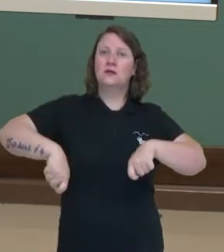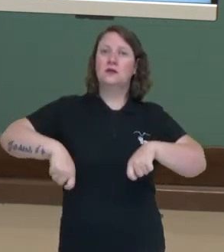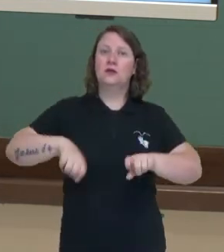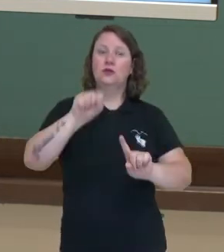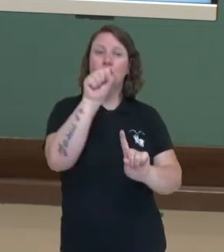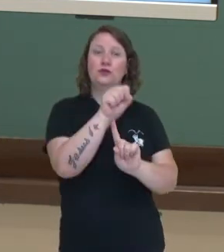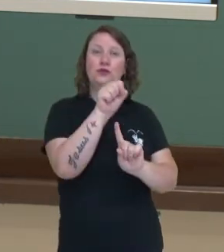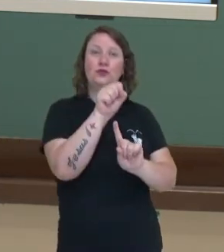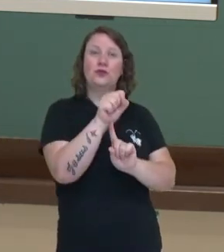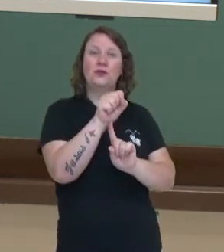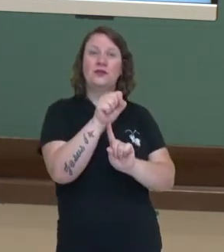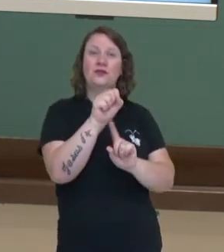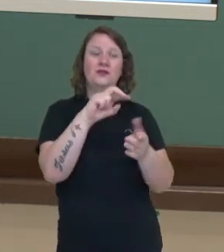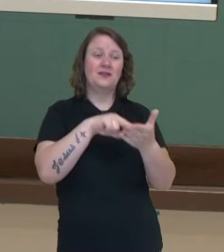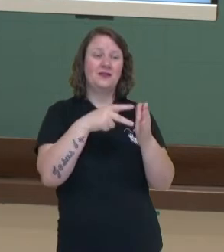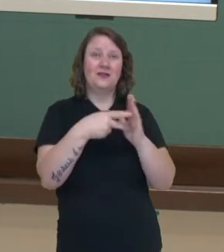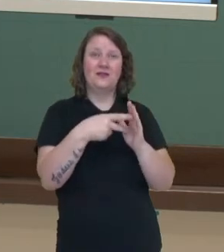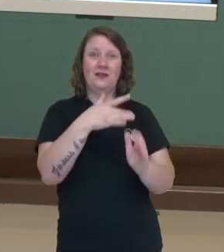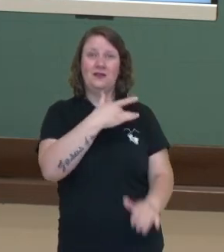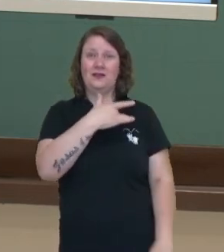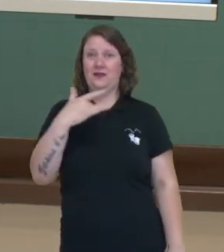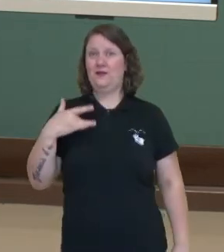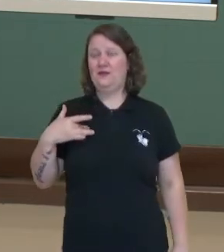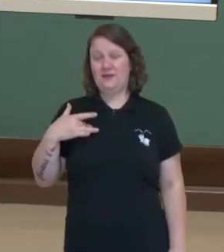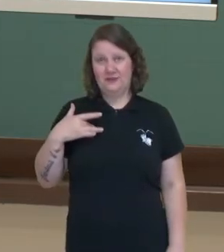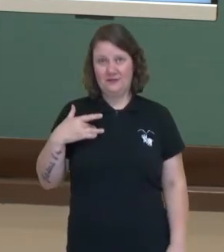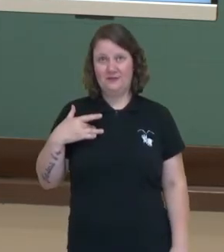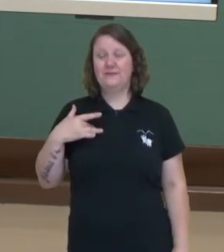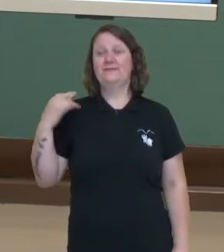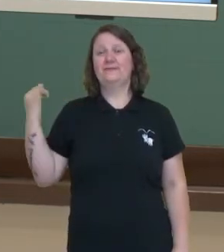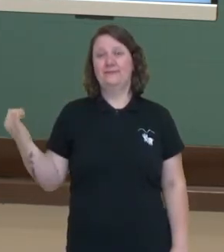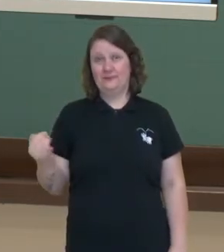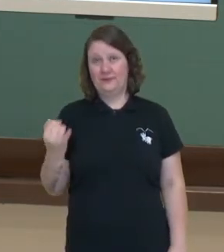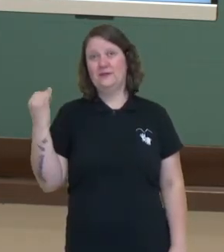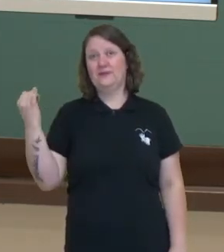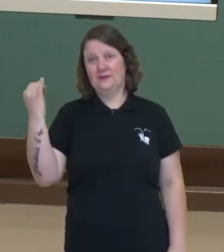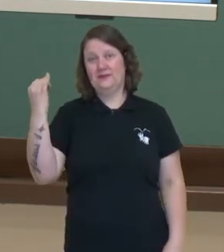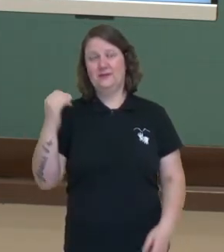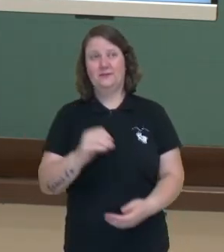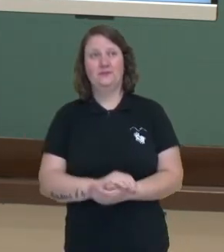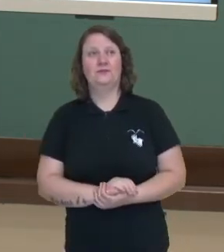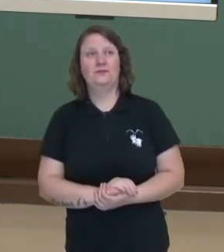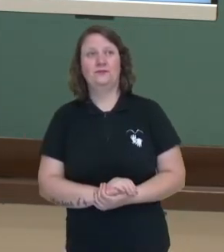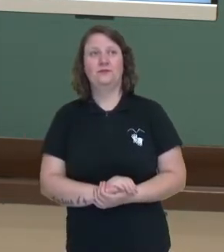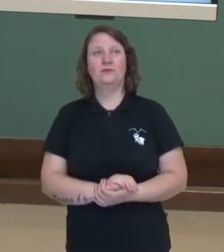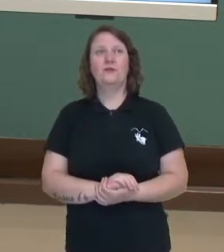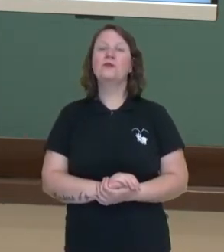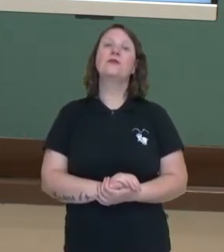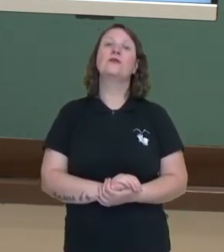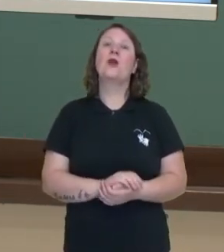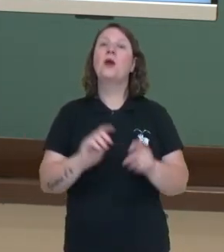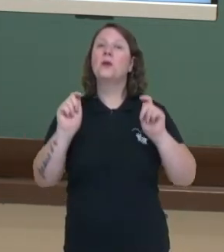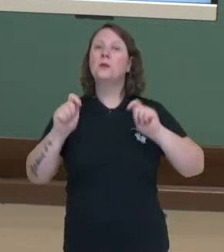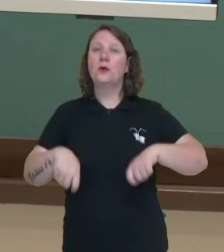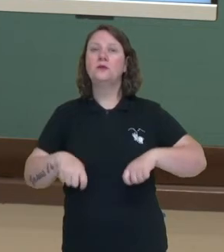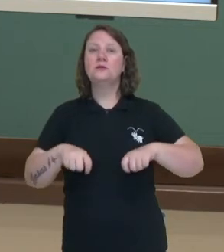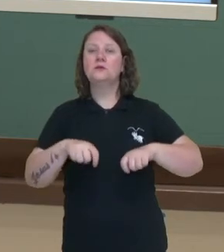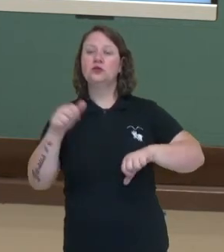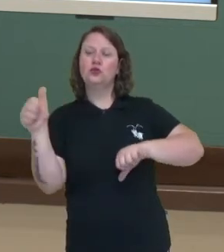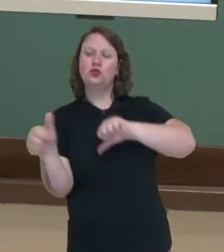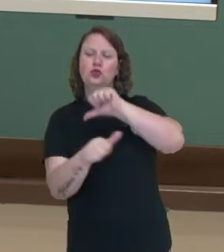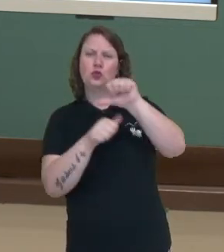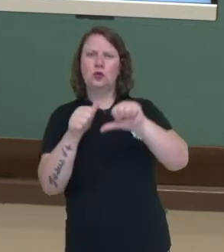sujeito. A saúde é necessária. O que é necessário? A saúde, o nosso sujeito. E podemos trocar a